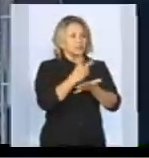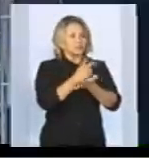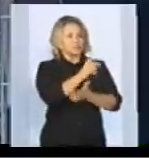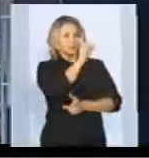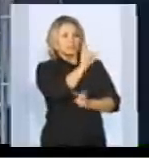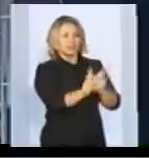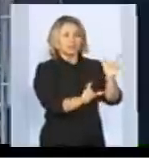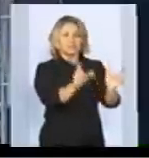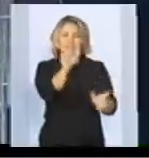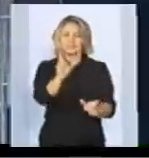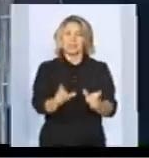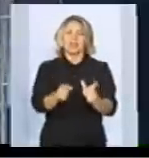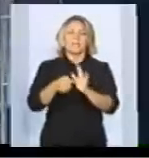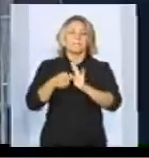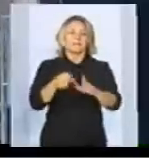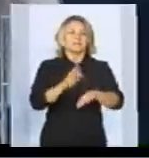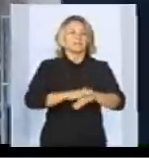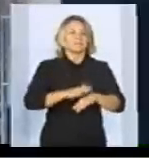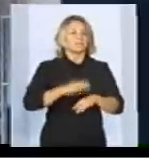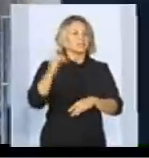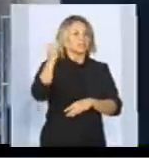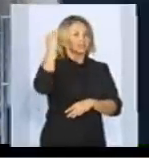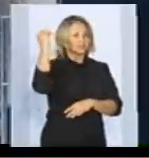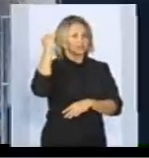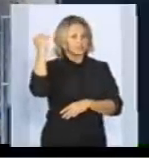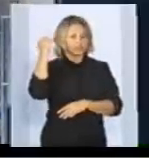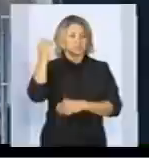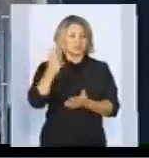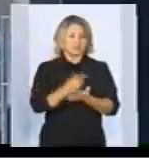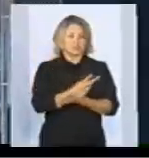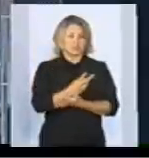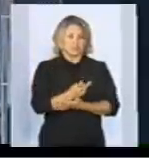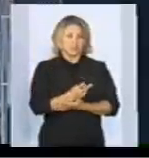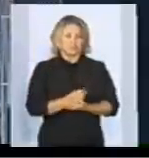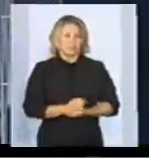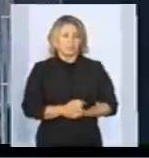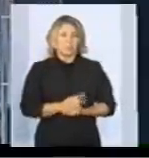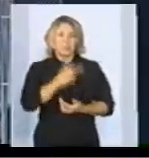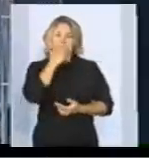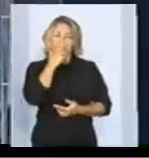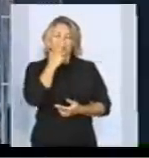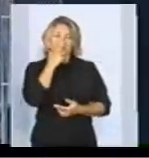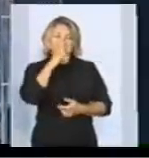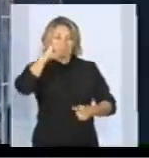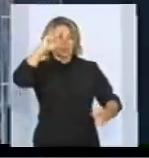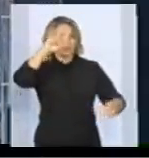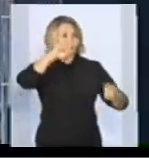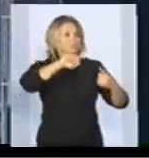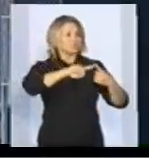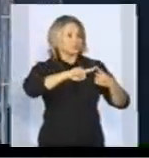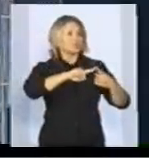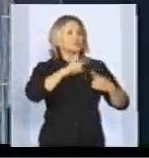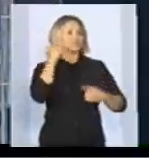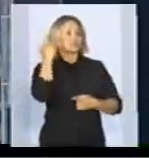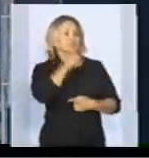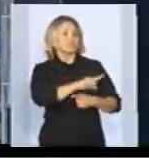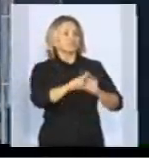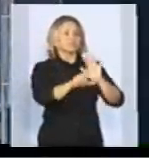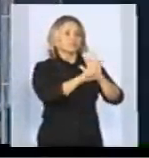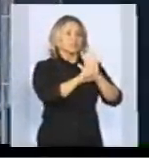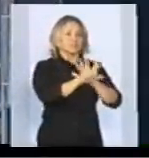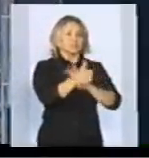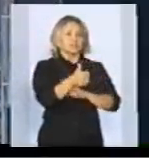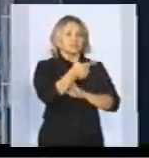rapidamente configura-se em uma das peças mais relevantes desse quebra-cabeça nos parece que este foi o objetivo a ser alcançado com a lei